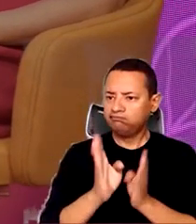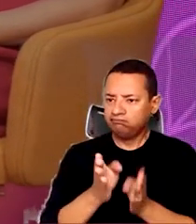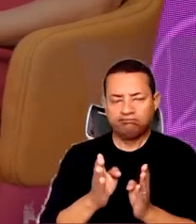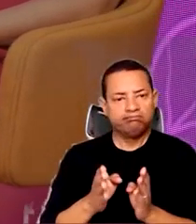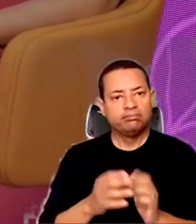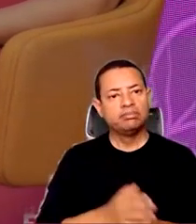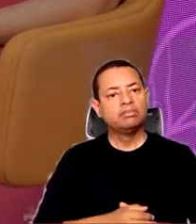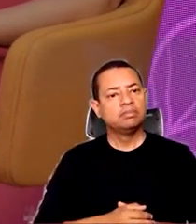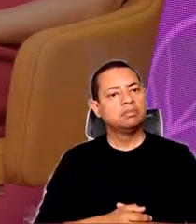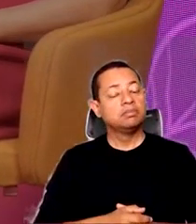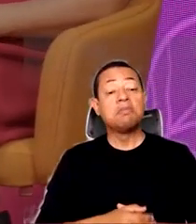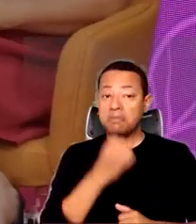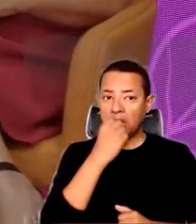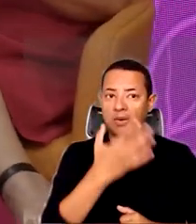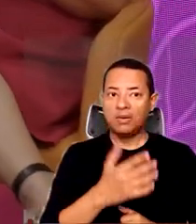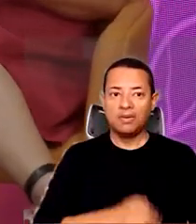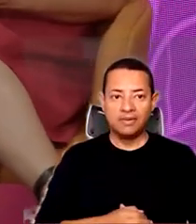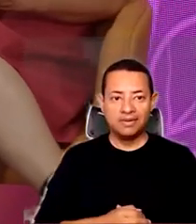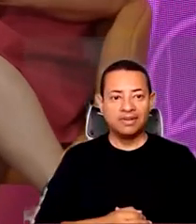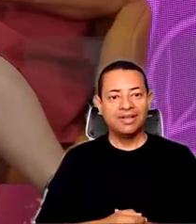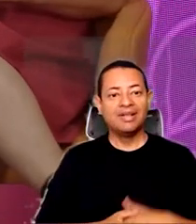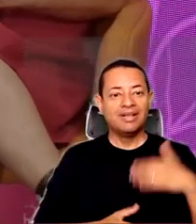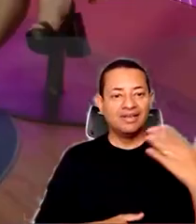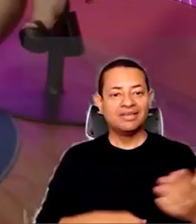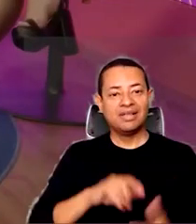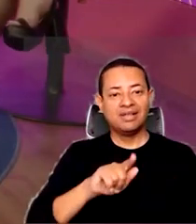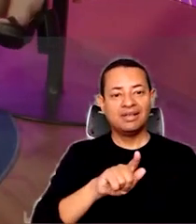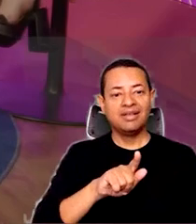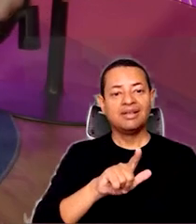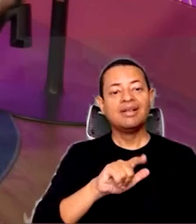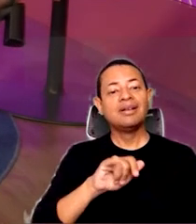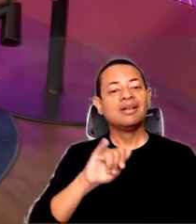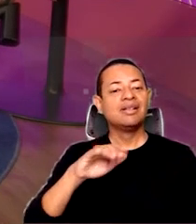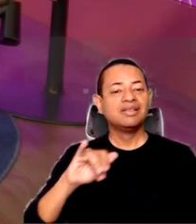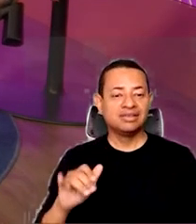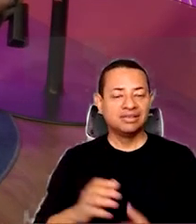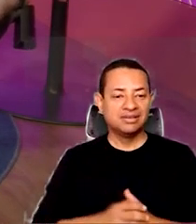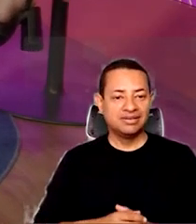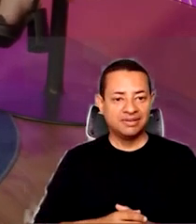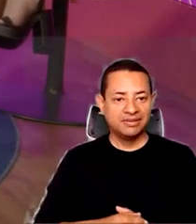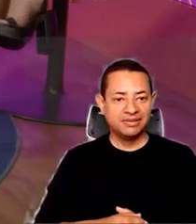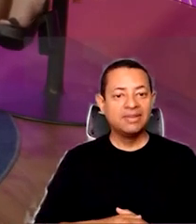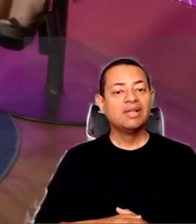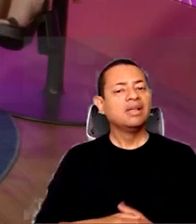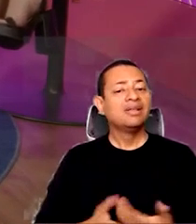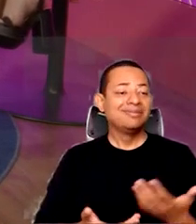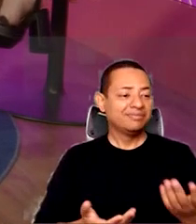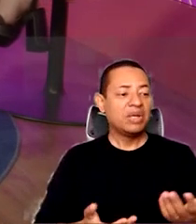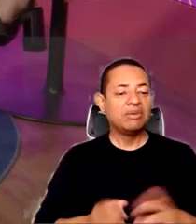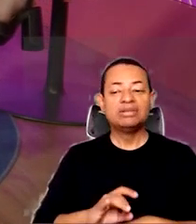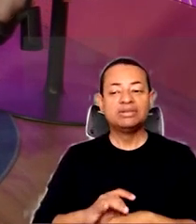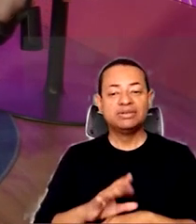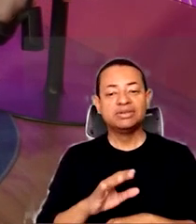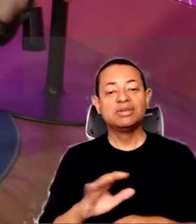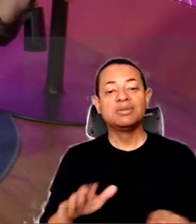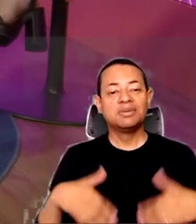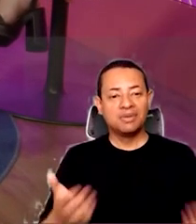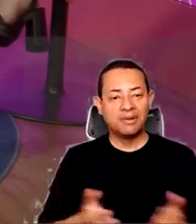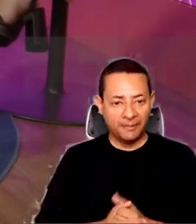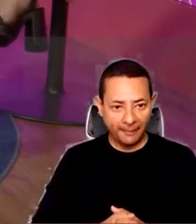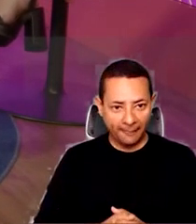frente muito bom E você cy qual é a dica aí que você deixa pras nossas